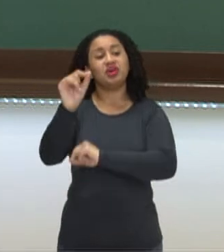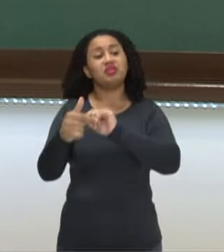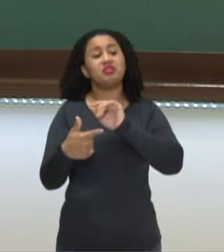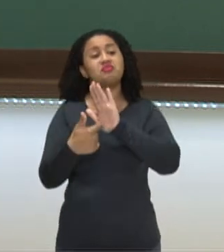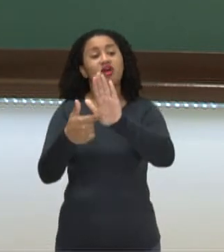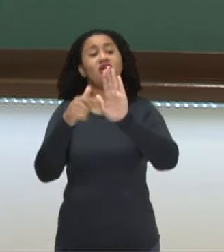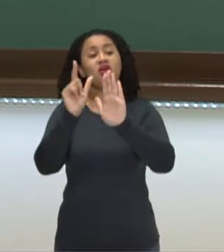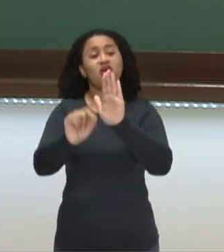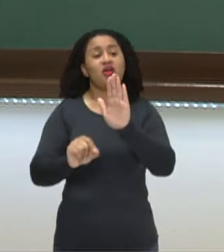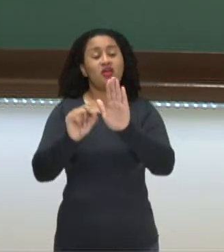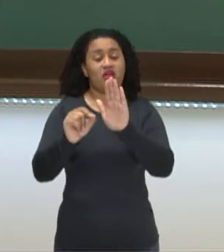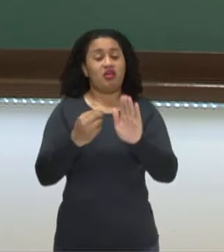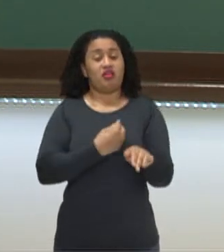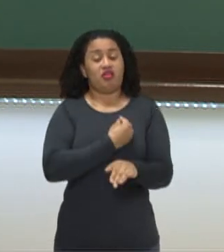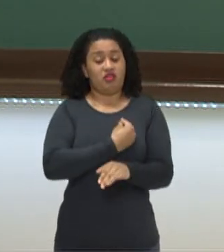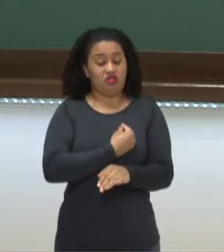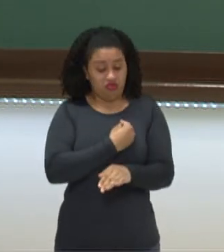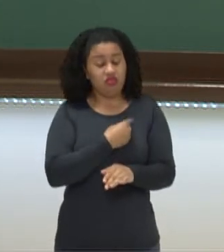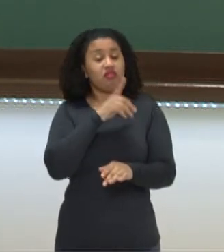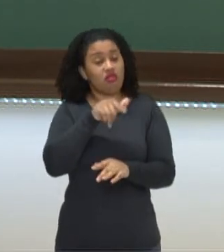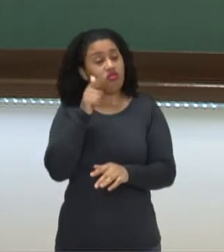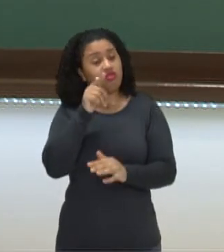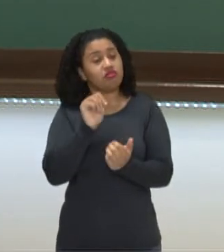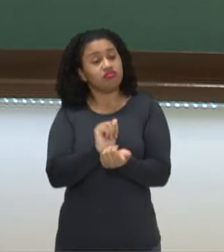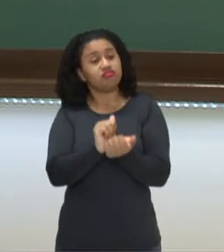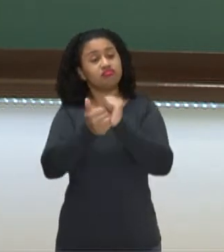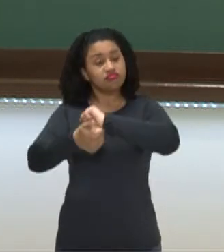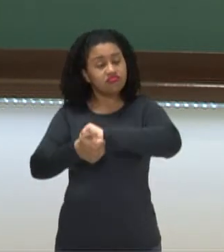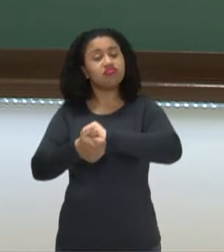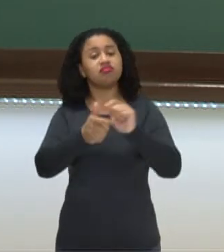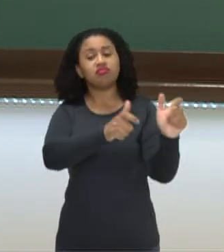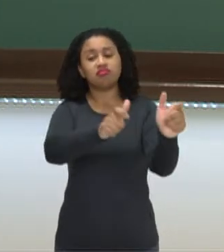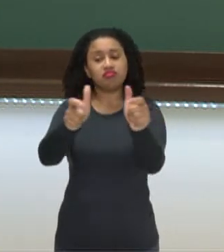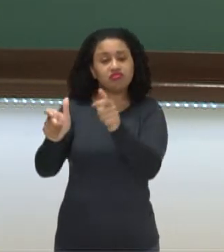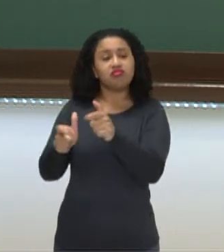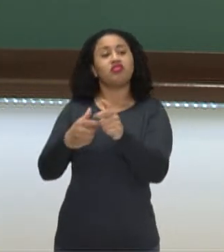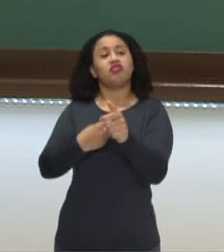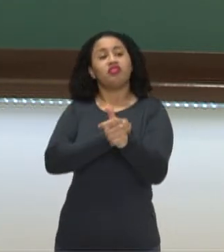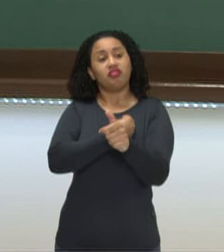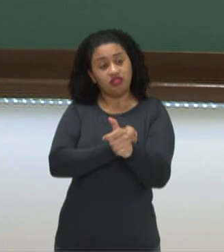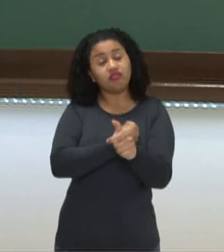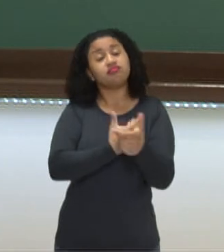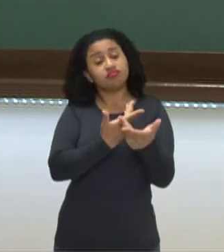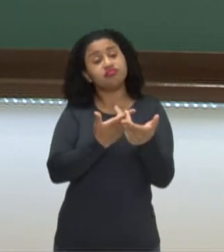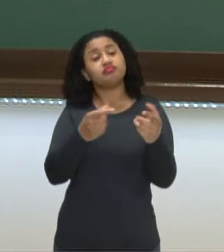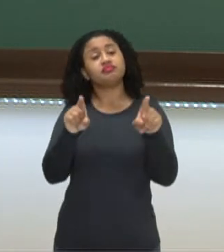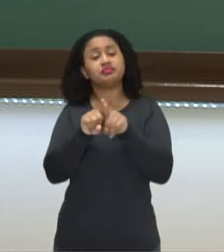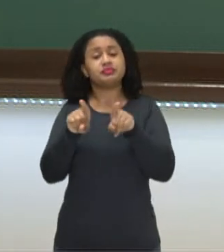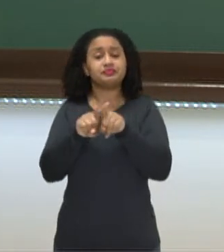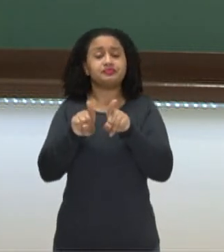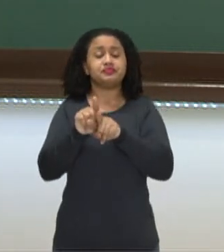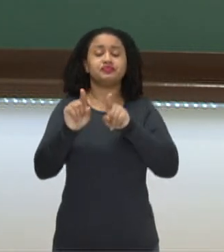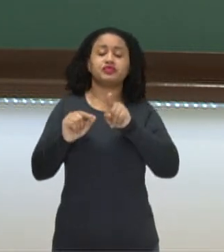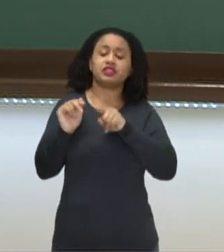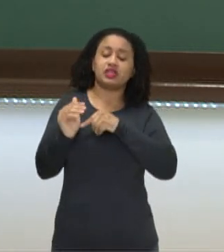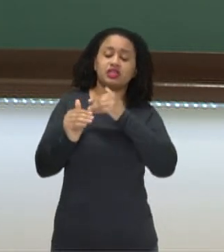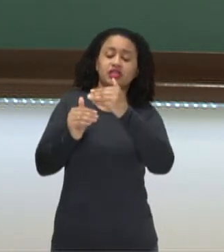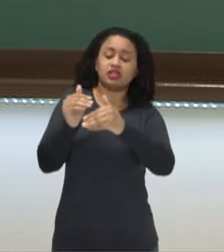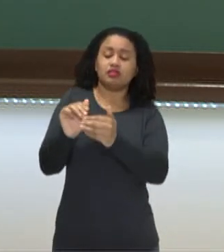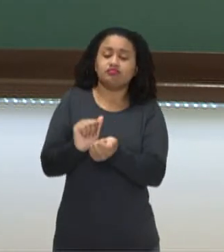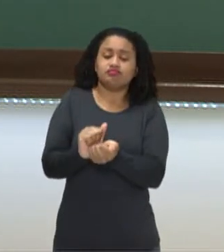que garante que os seres vivos vão se adaptando aos ambientes em que eles vivem, né? E à medida que eles